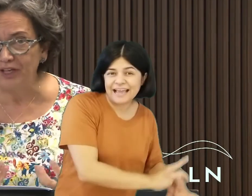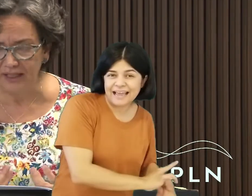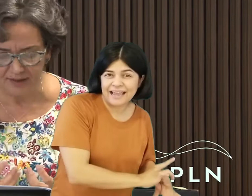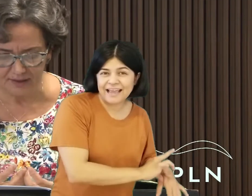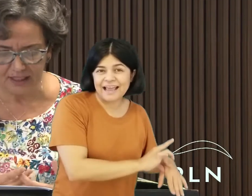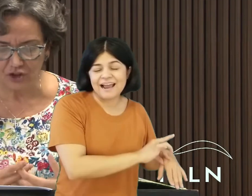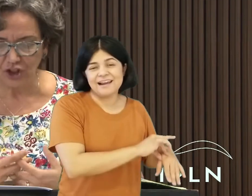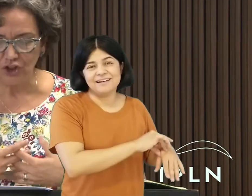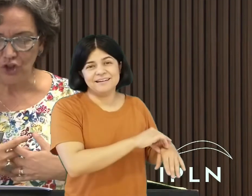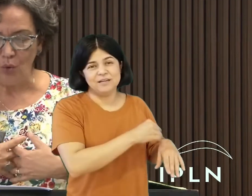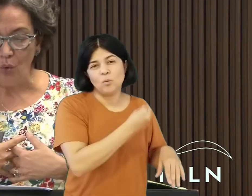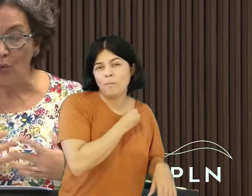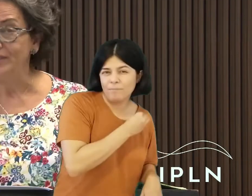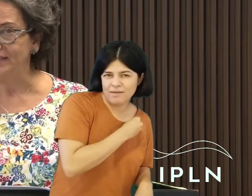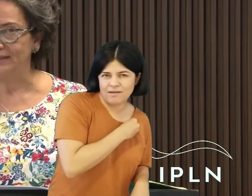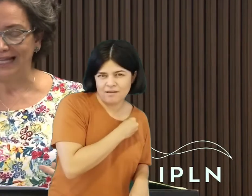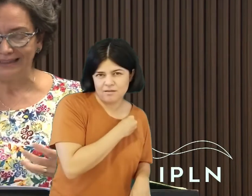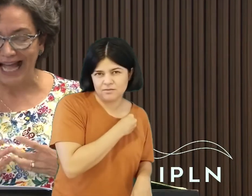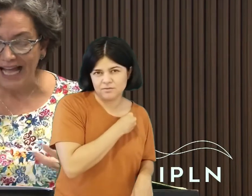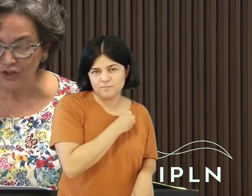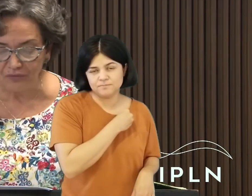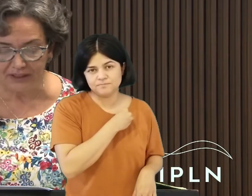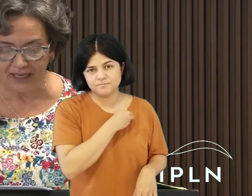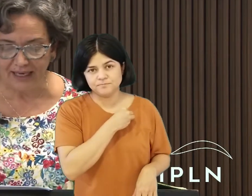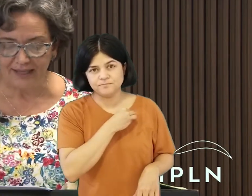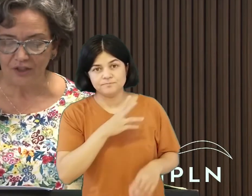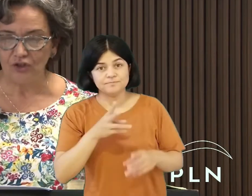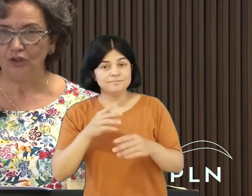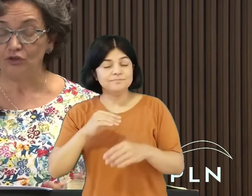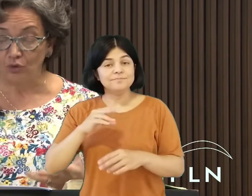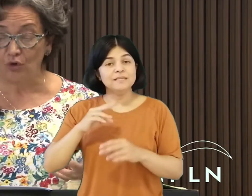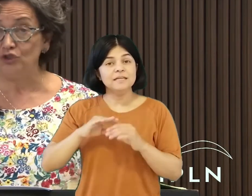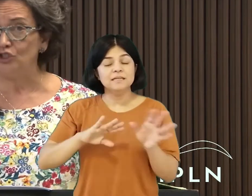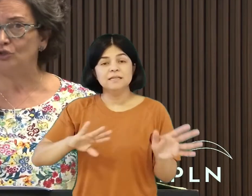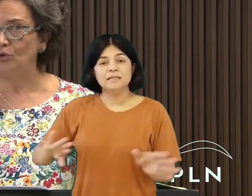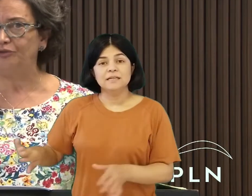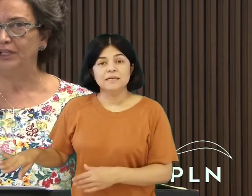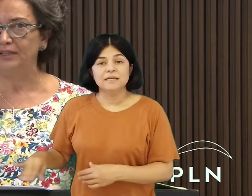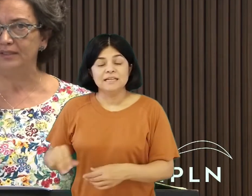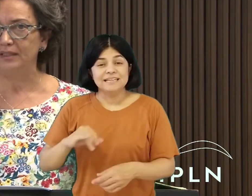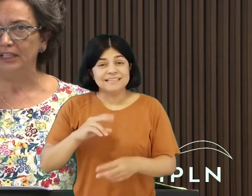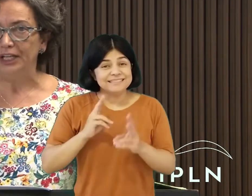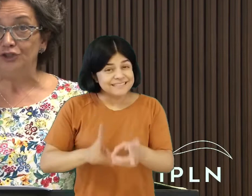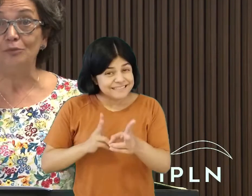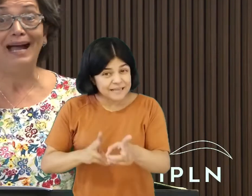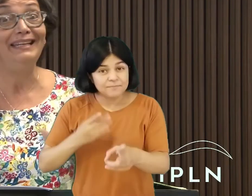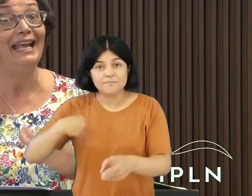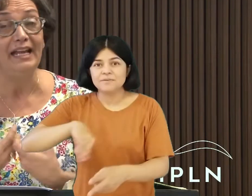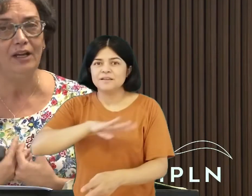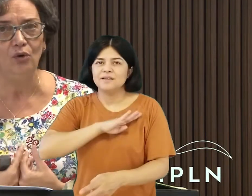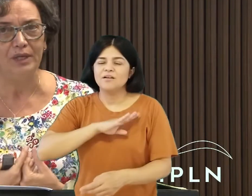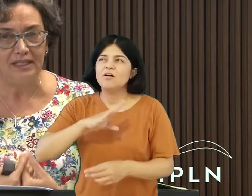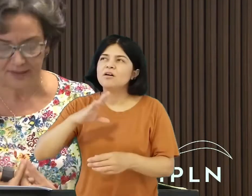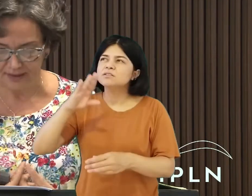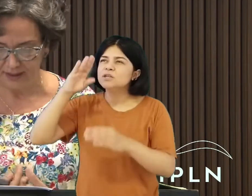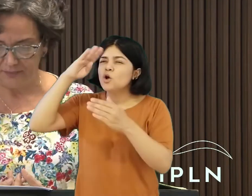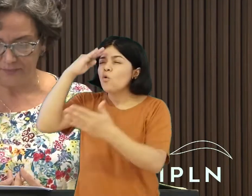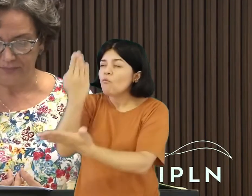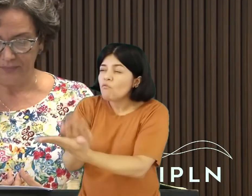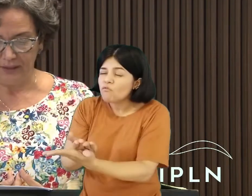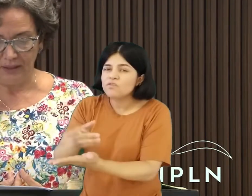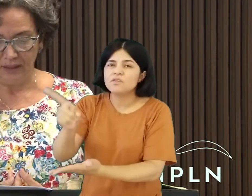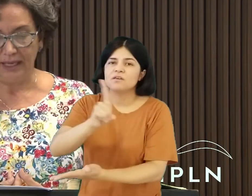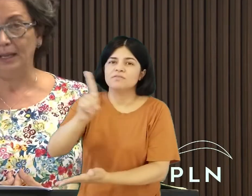Toda vez que a gente usa da dádiva e da graça de Deus com desconfiança, de maneira